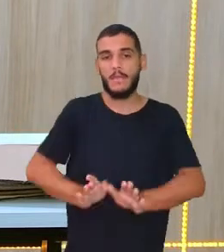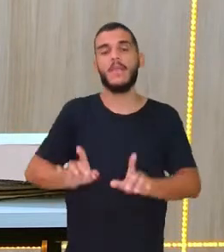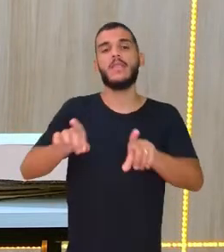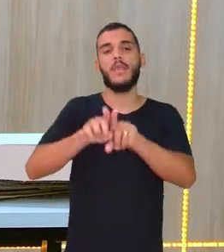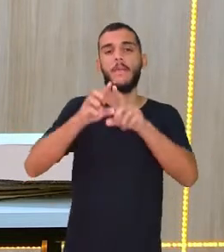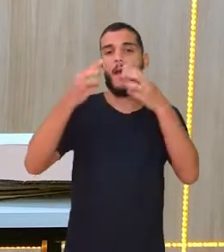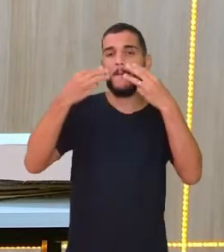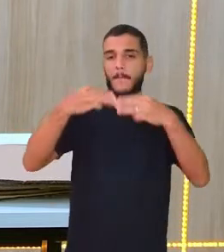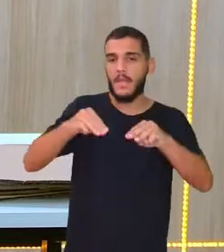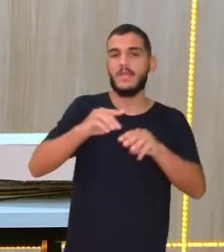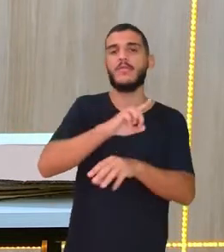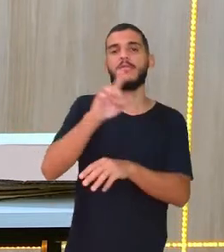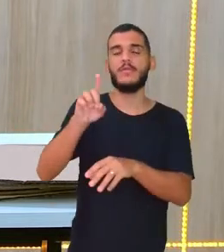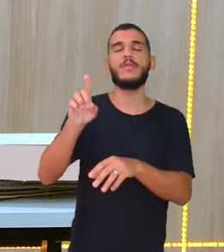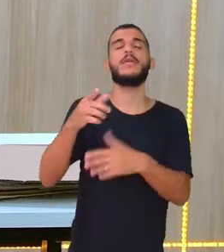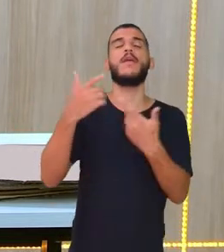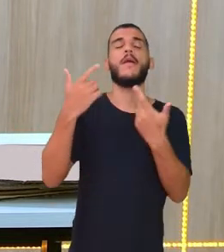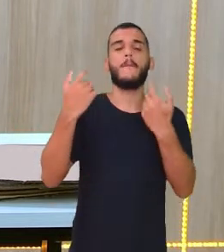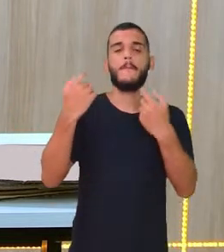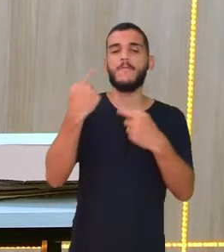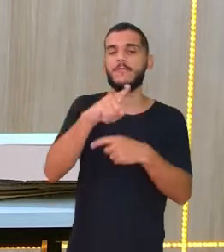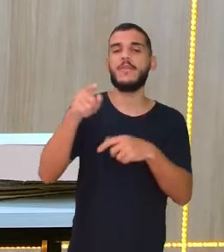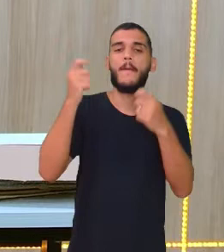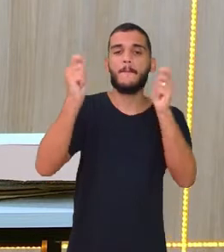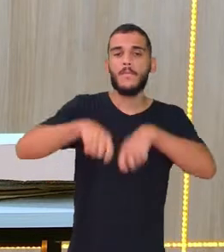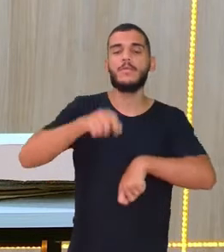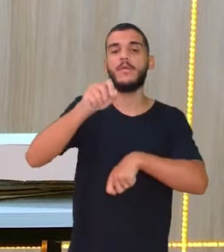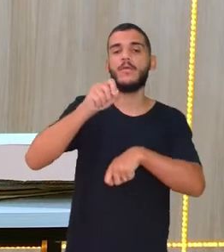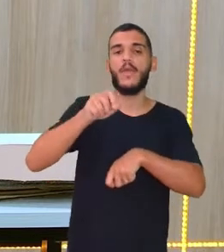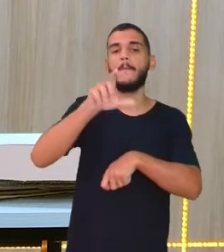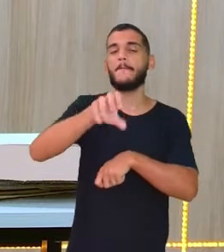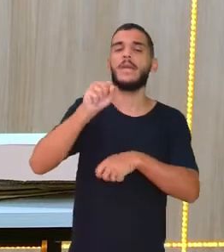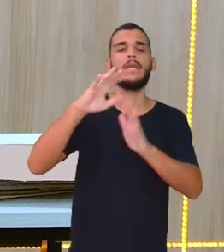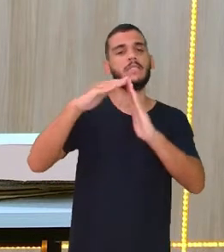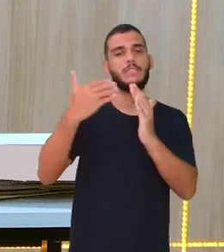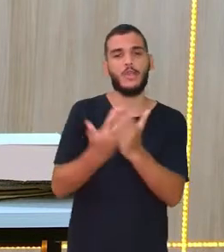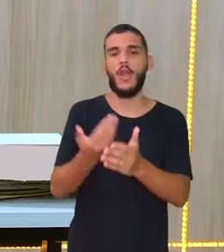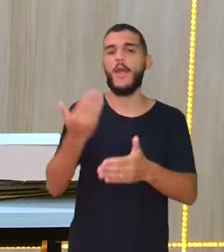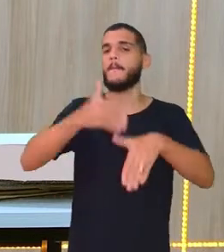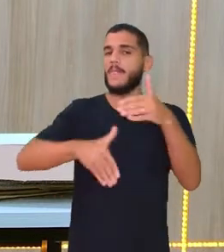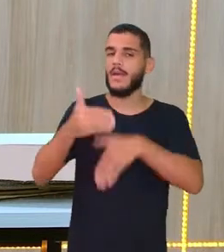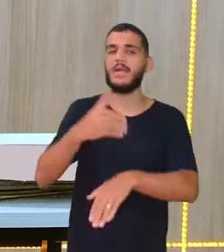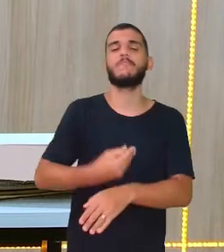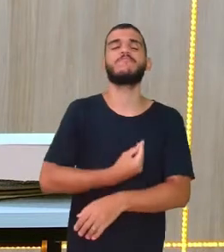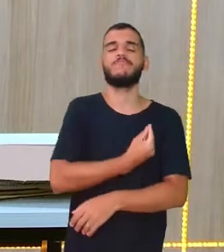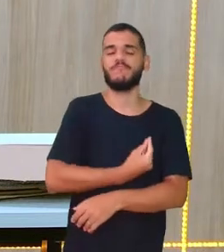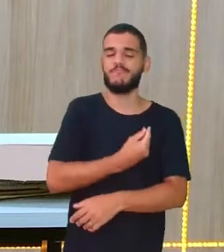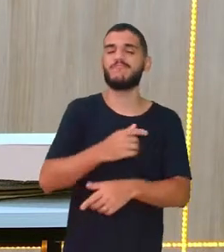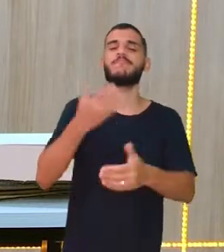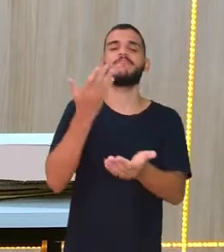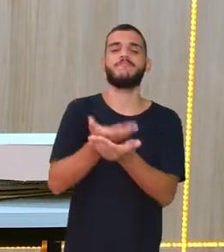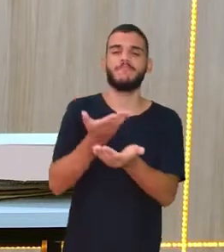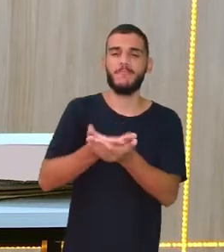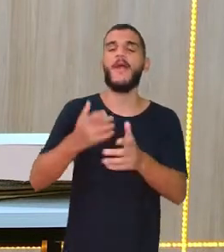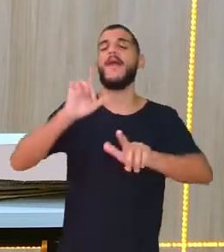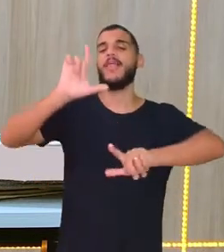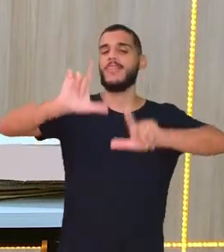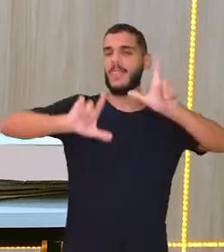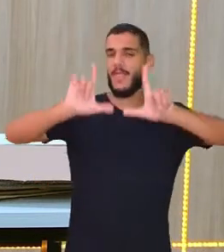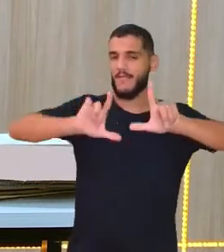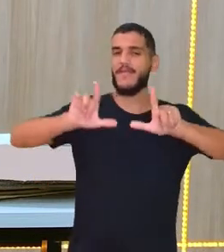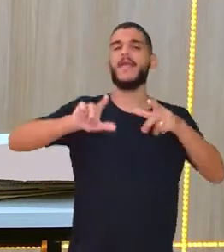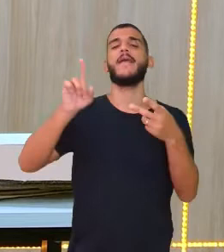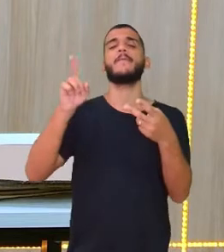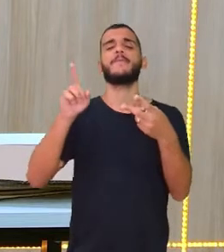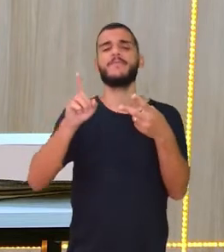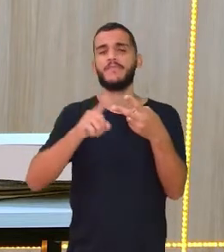escola, vocês vão baixar o aplicativo e poder participar dessa aula ao vivo, gente. Mas além da TV e da